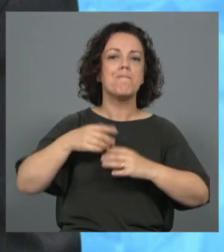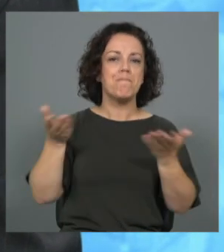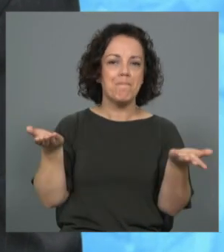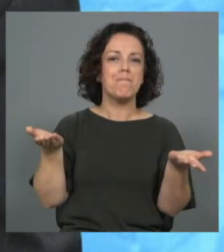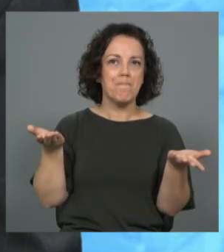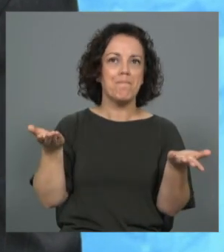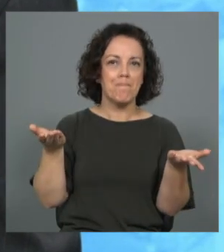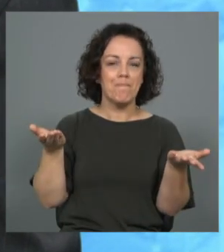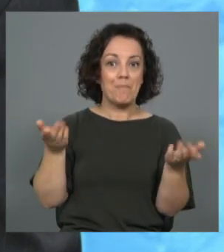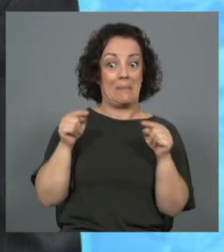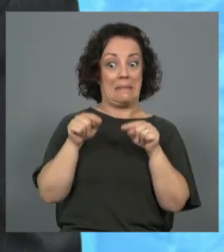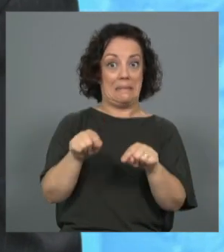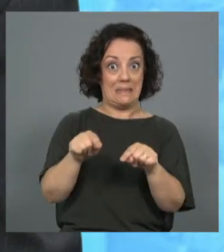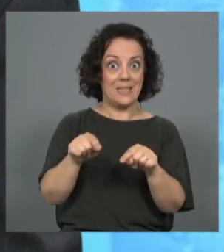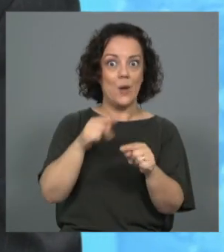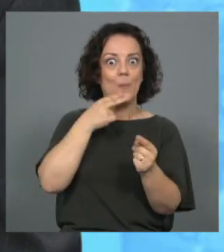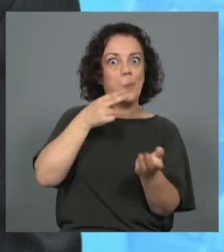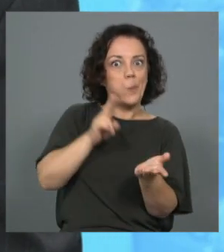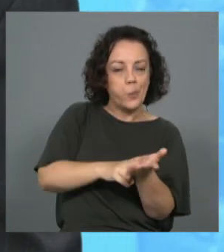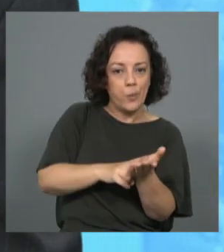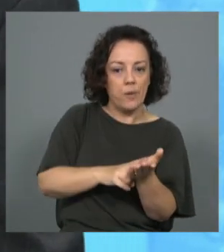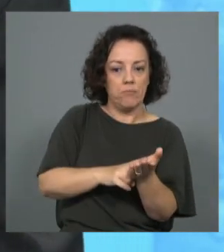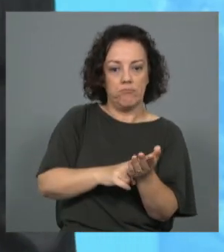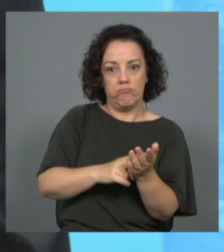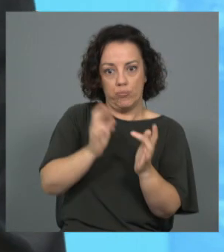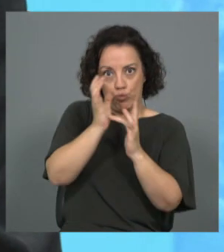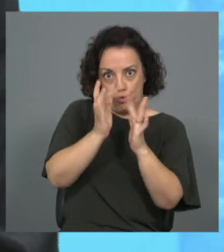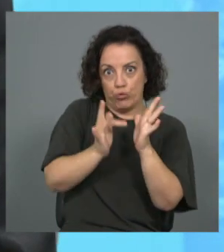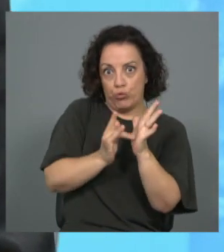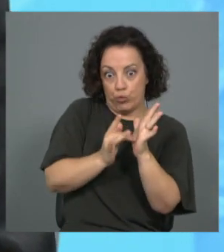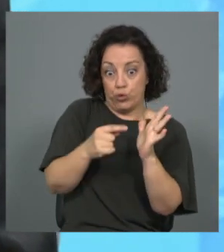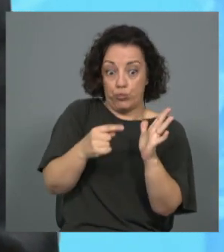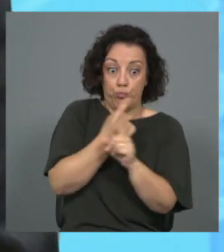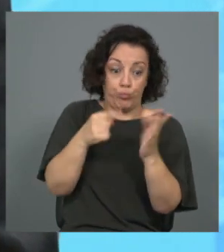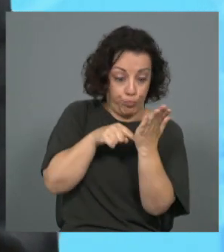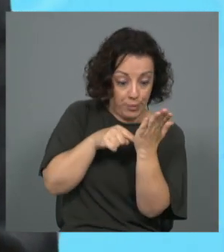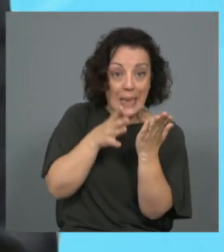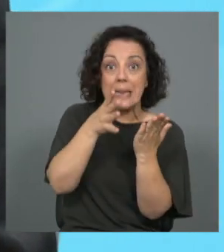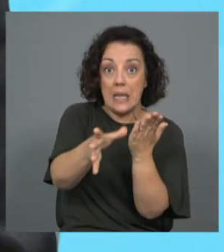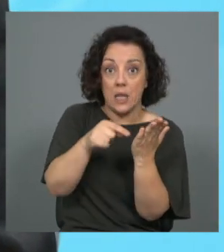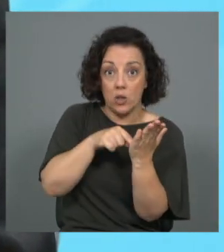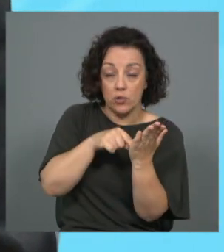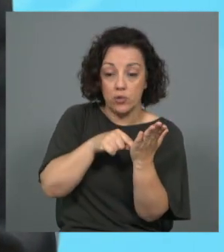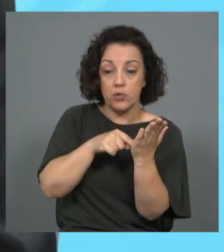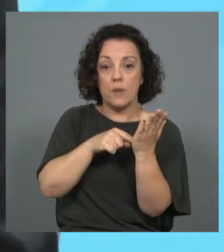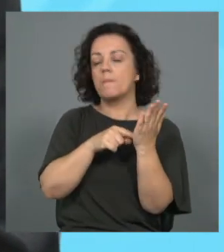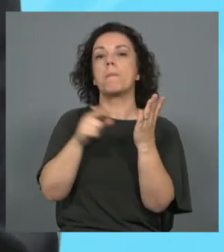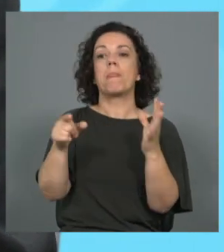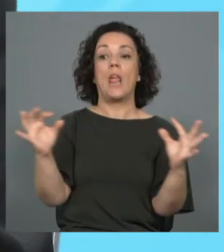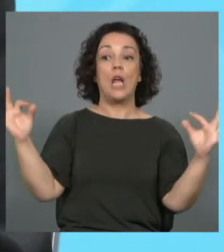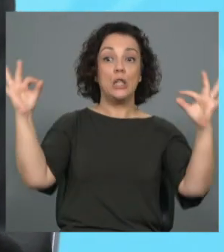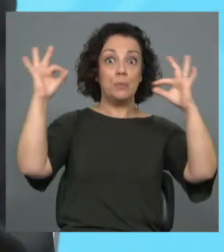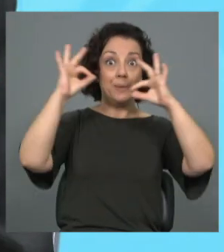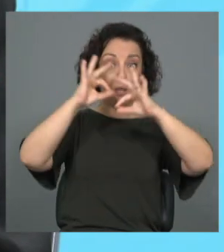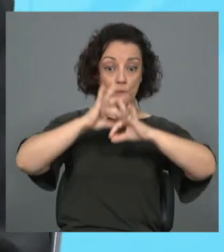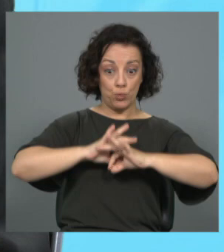Realmente o próprio Jesus, porque ele diz, o Espírito Santo que o Pai enviará em